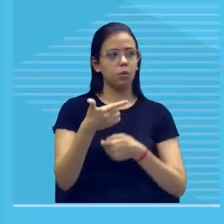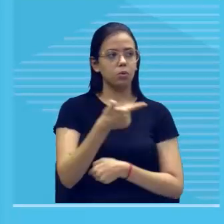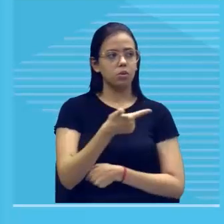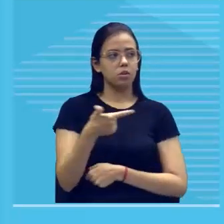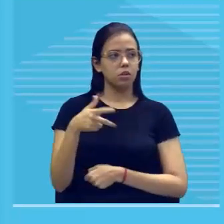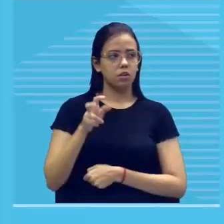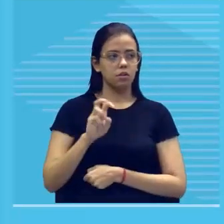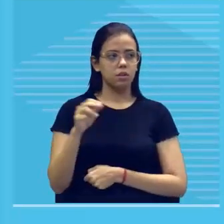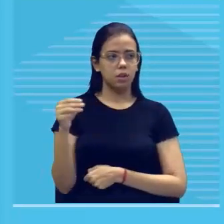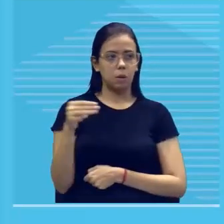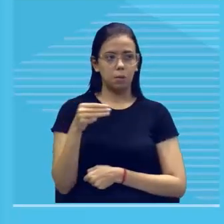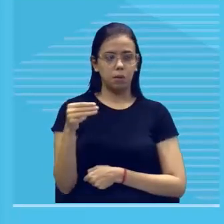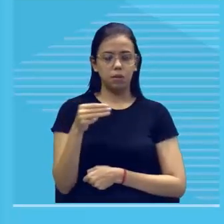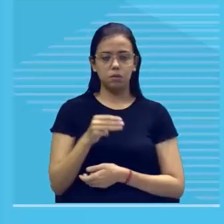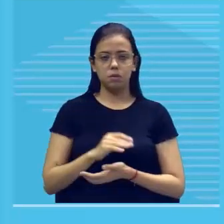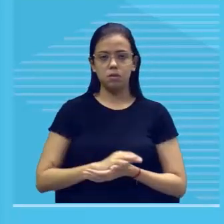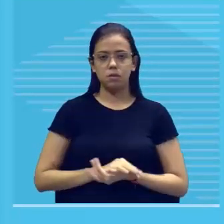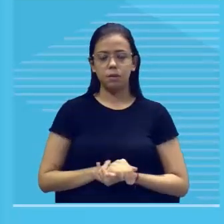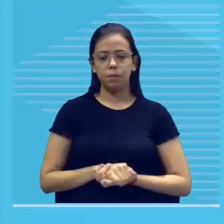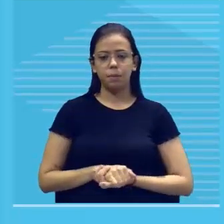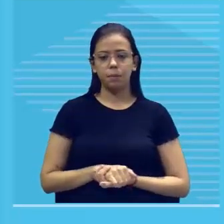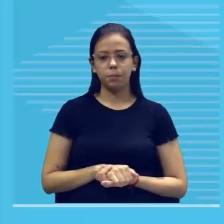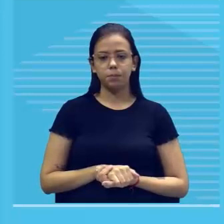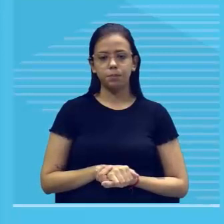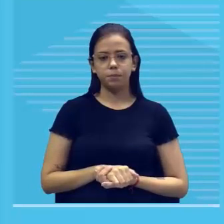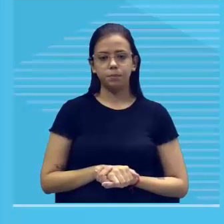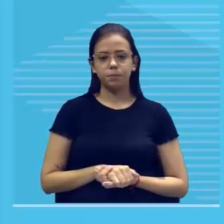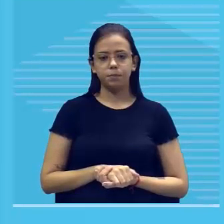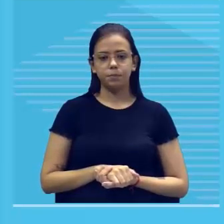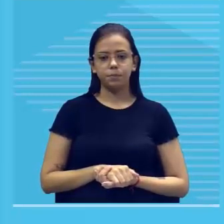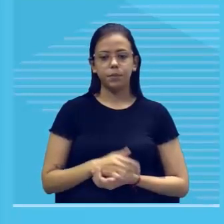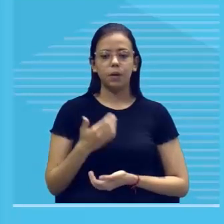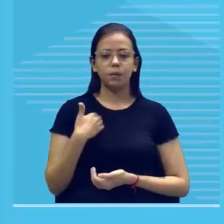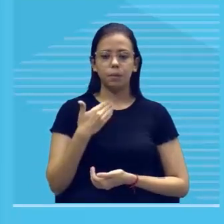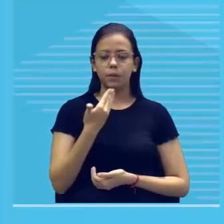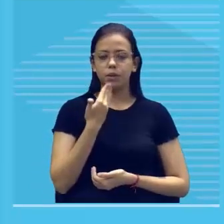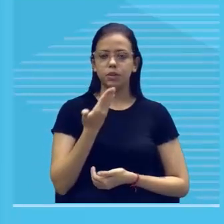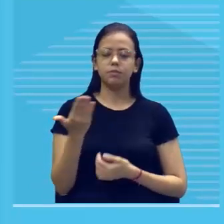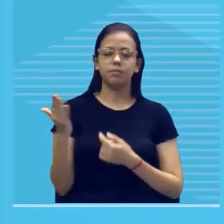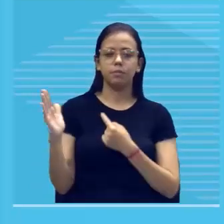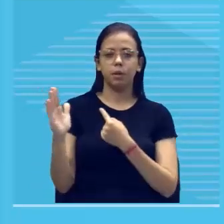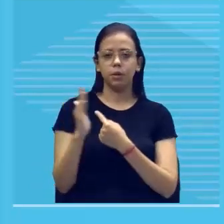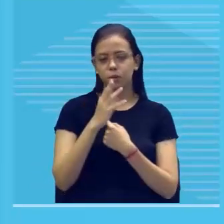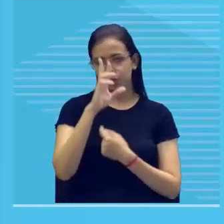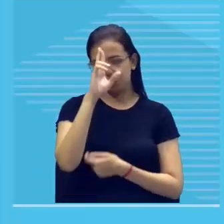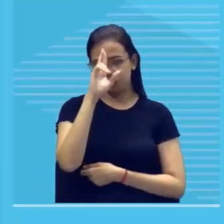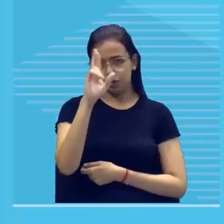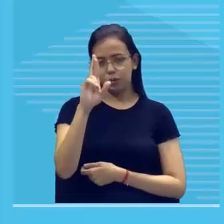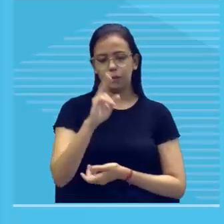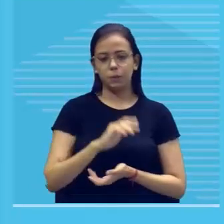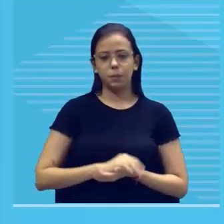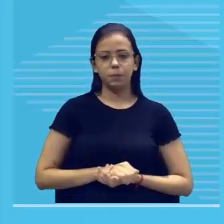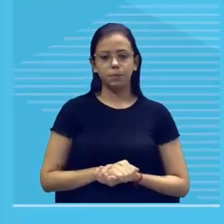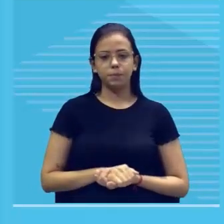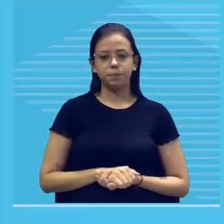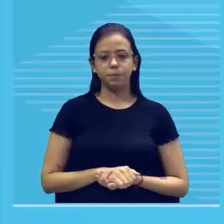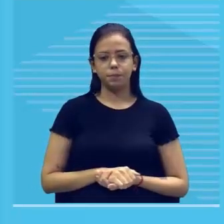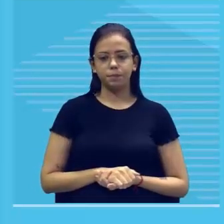225 metros eu vou pedir ajuda aqui da nossa produção e produção